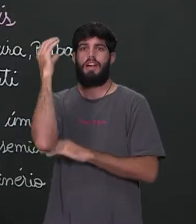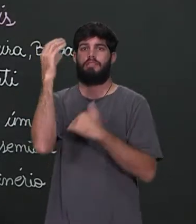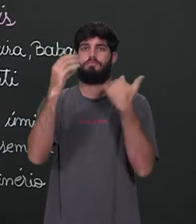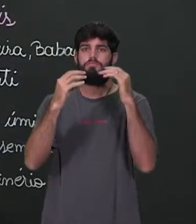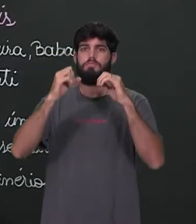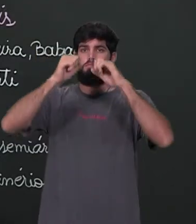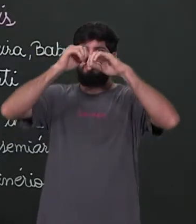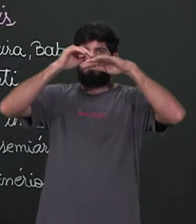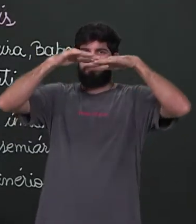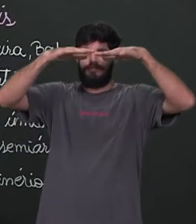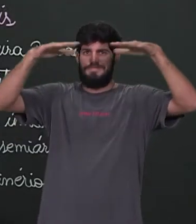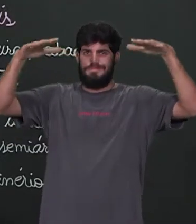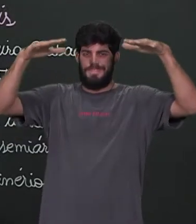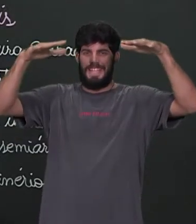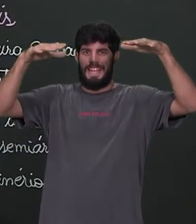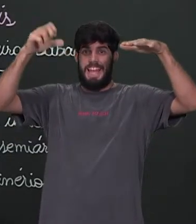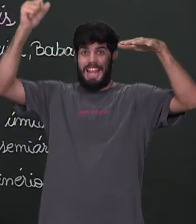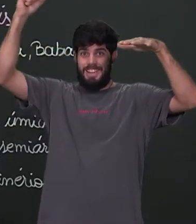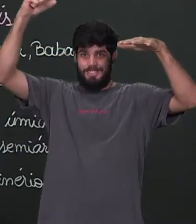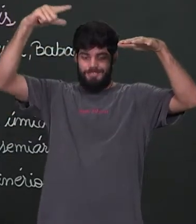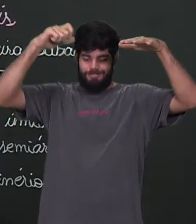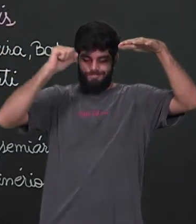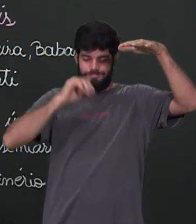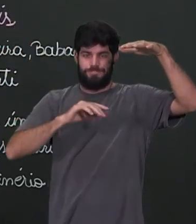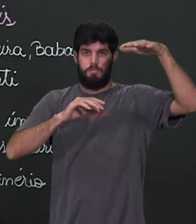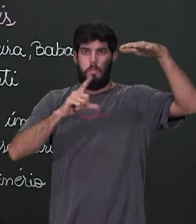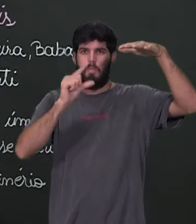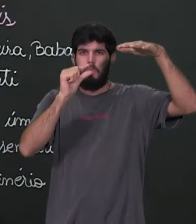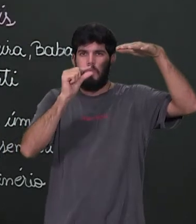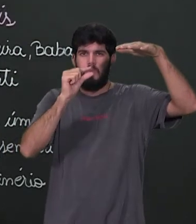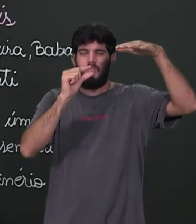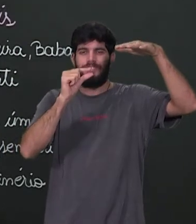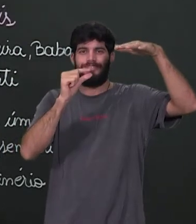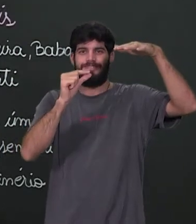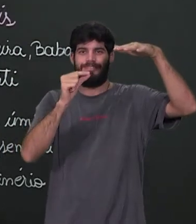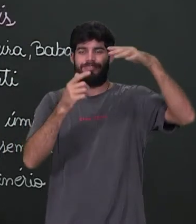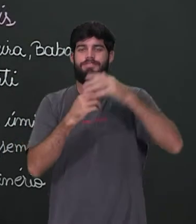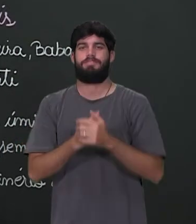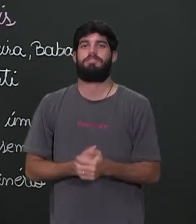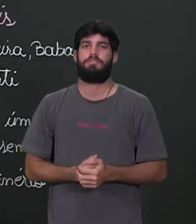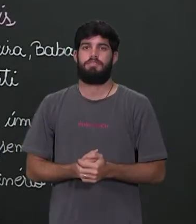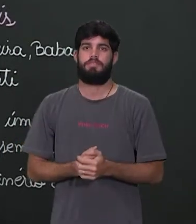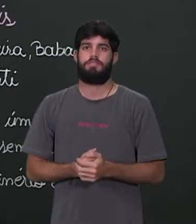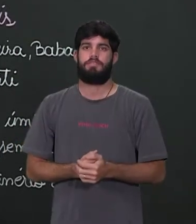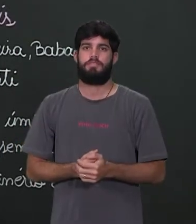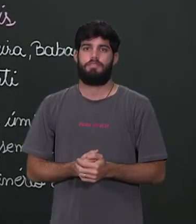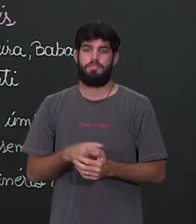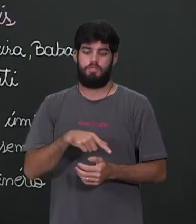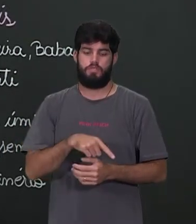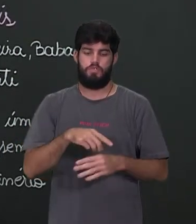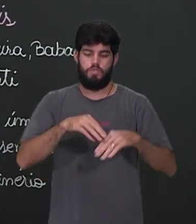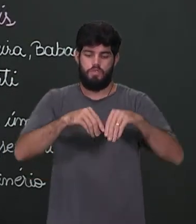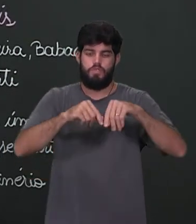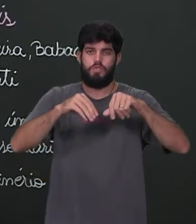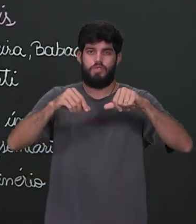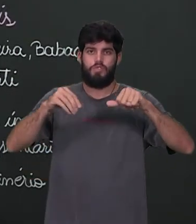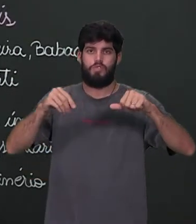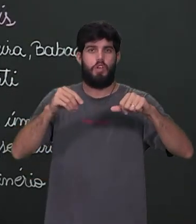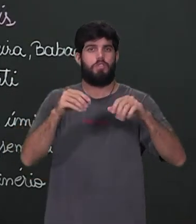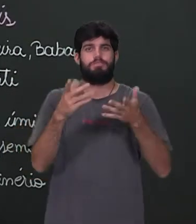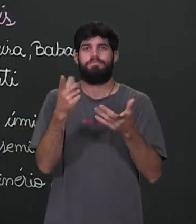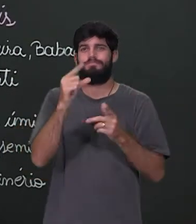das árvores, que filtra. Então, dessa forma, a luz chega lá bem filtrada, a luminosidade no solo não é muito